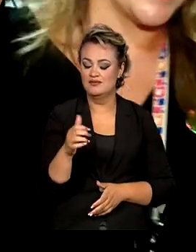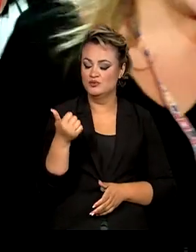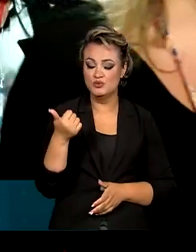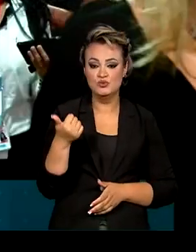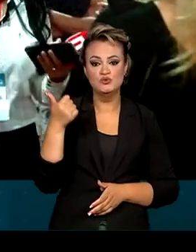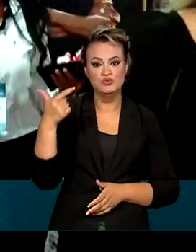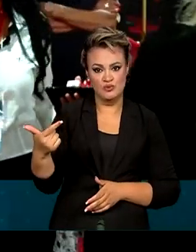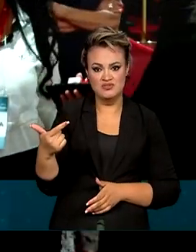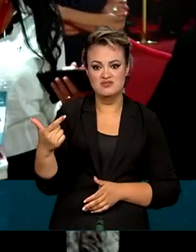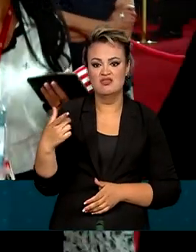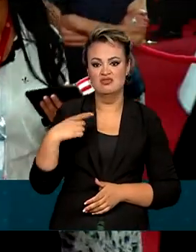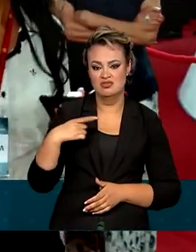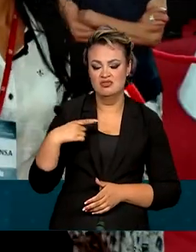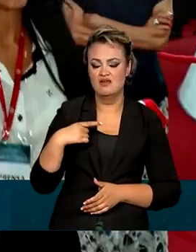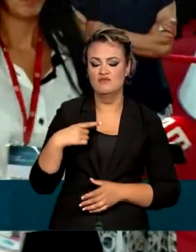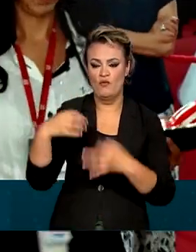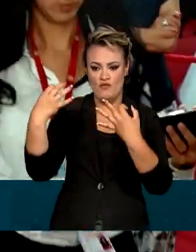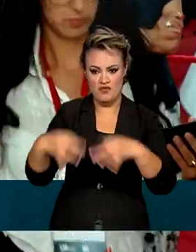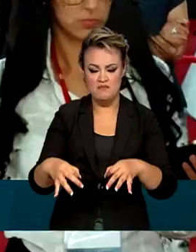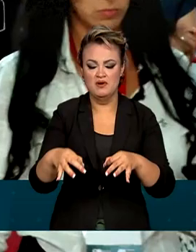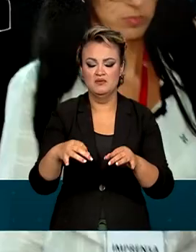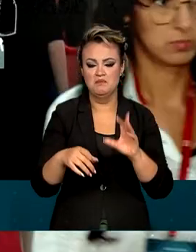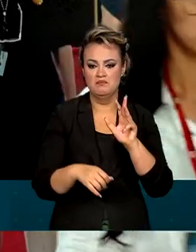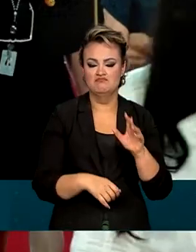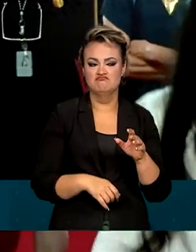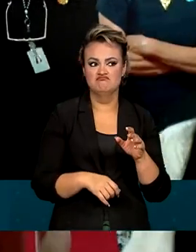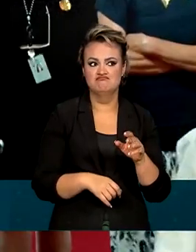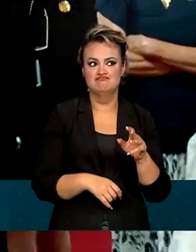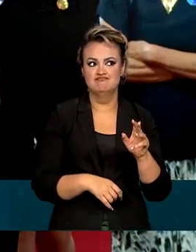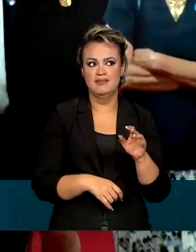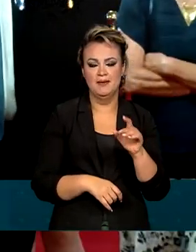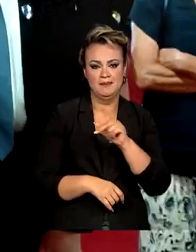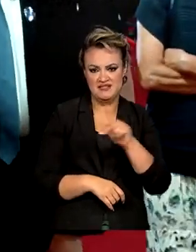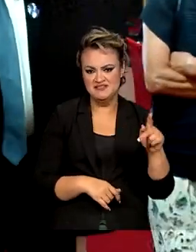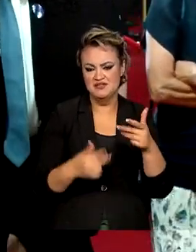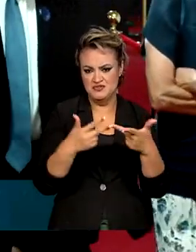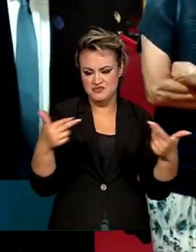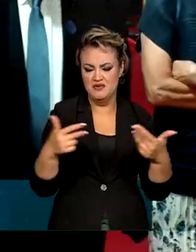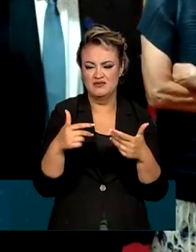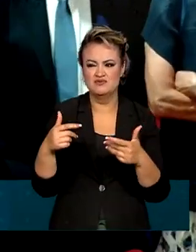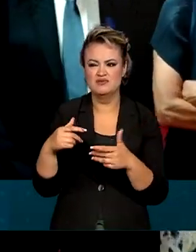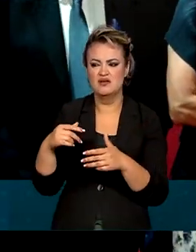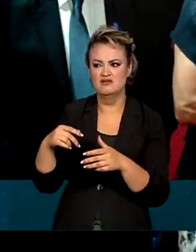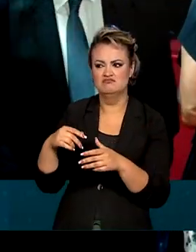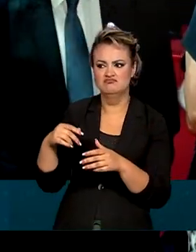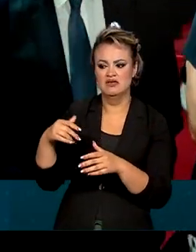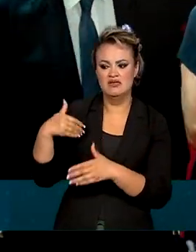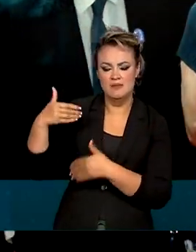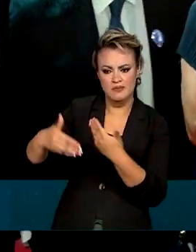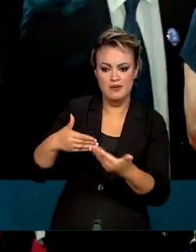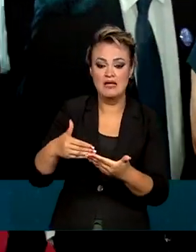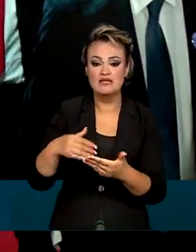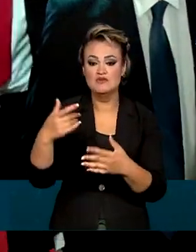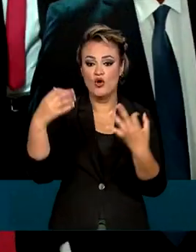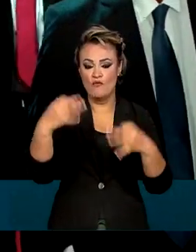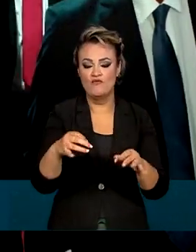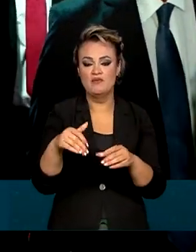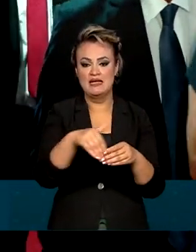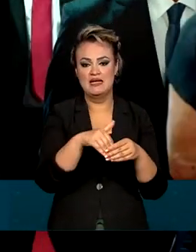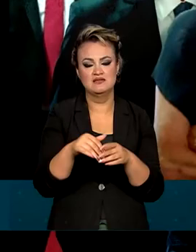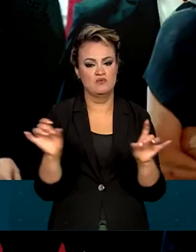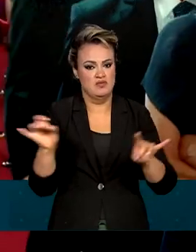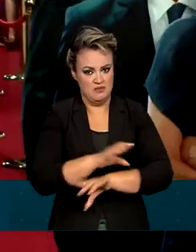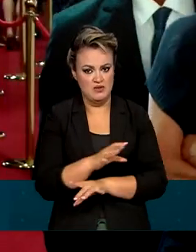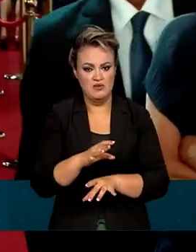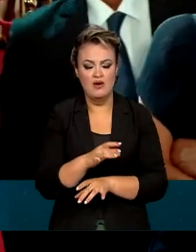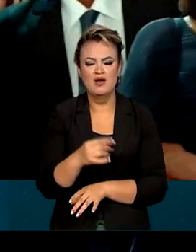12ª sessão solene de diplomação realizada no país. O rito marca o fim do processo eleitoral e foi realizado pela primeira